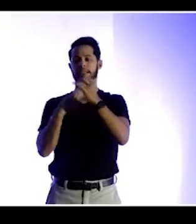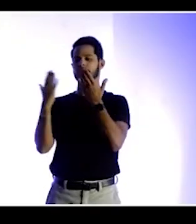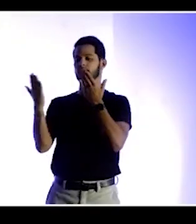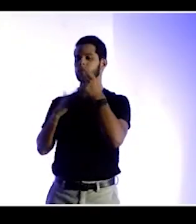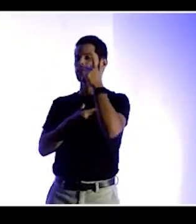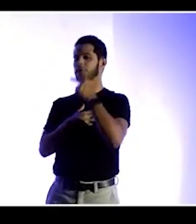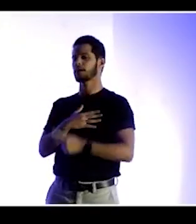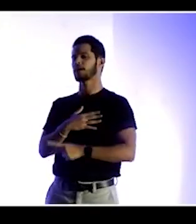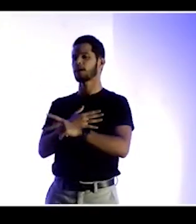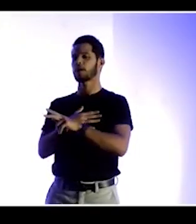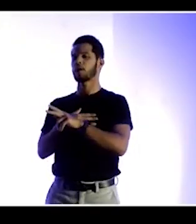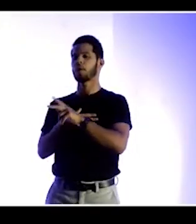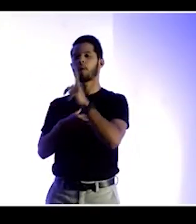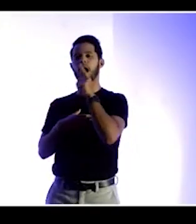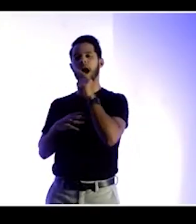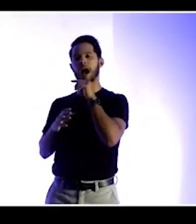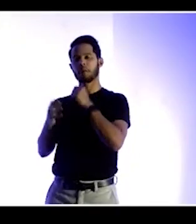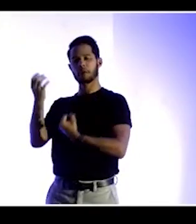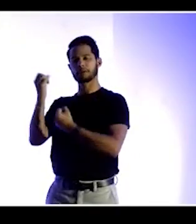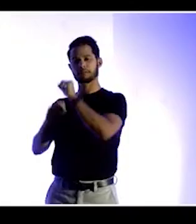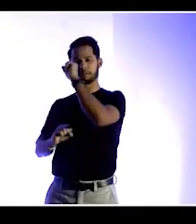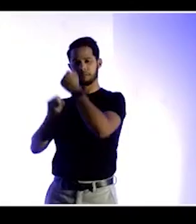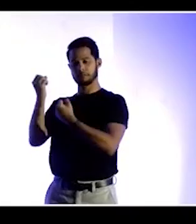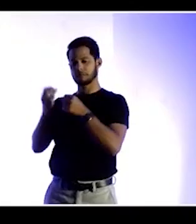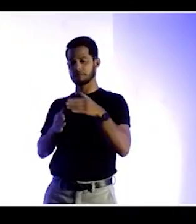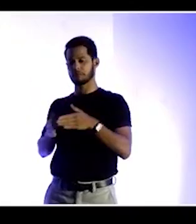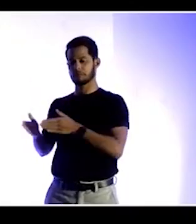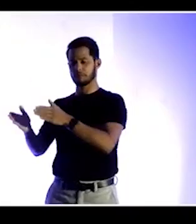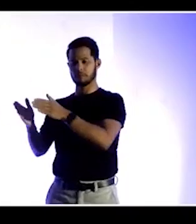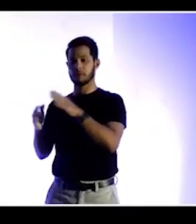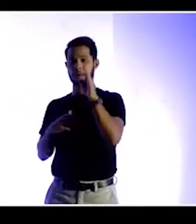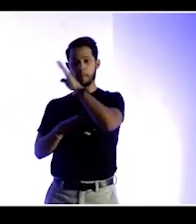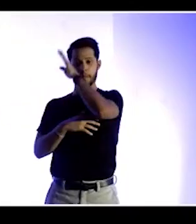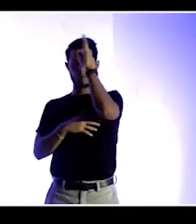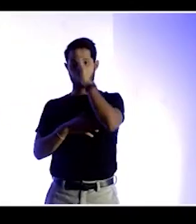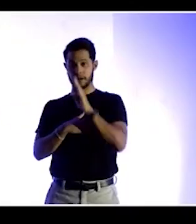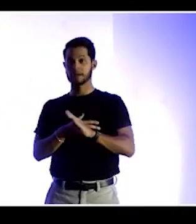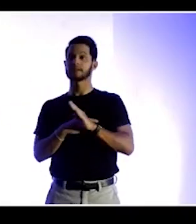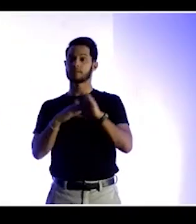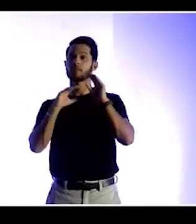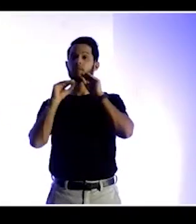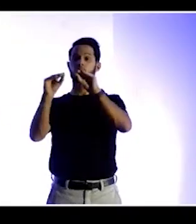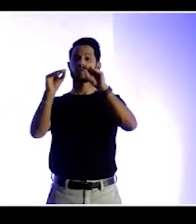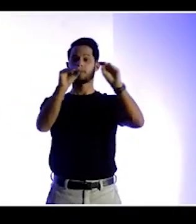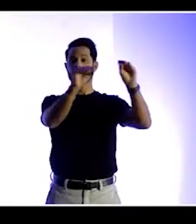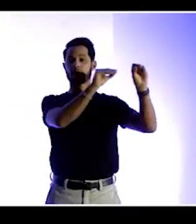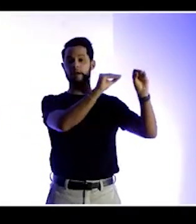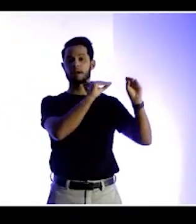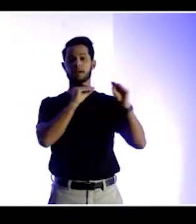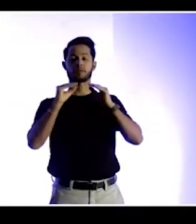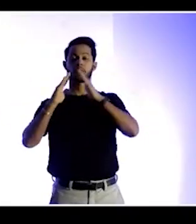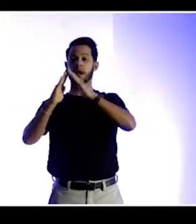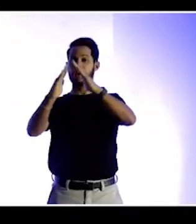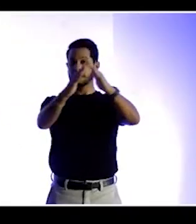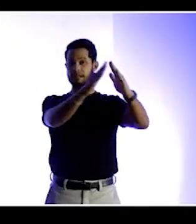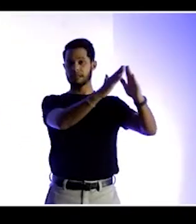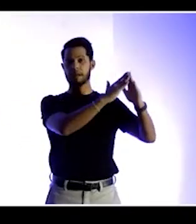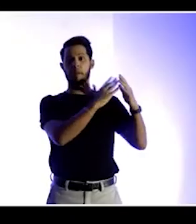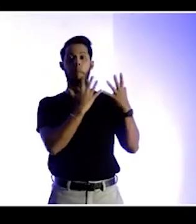hidrelétricas no Brasil. O Brasil está instalando uma Itaipu por ano nos telhados das casas das pessoas. Uma Itaipu por